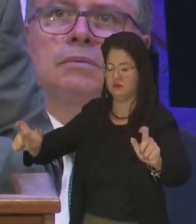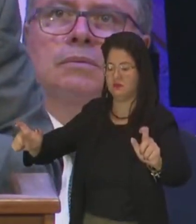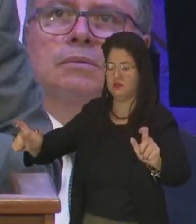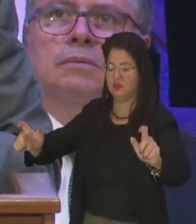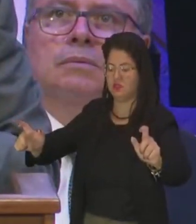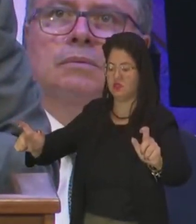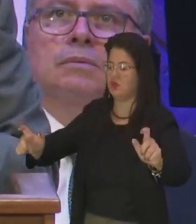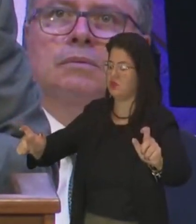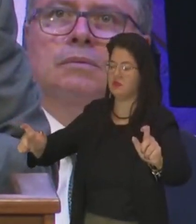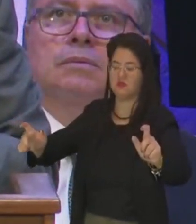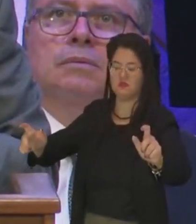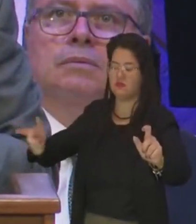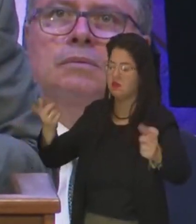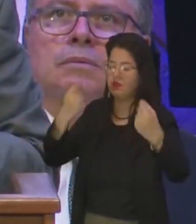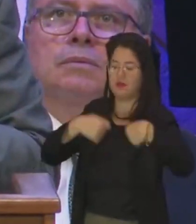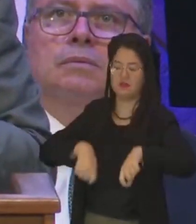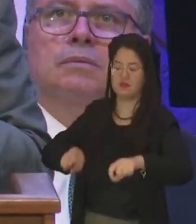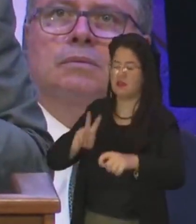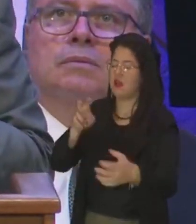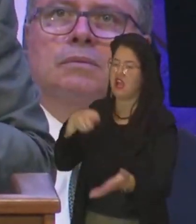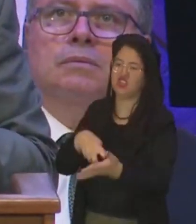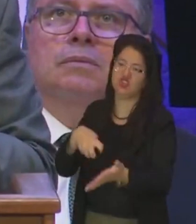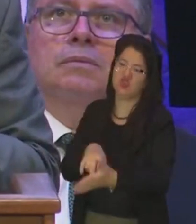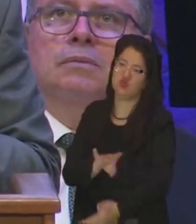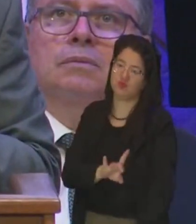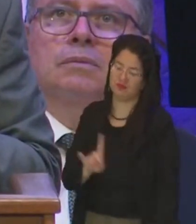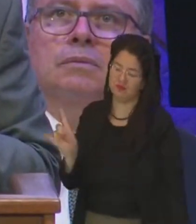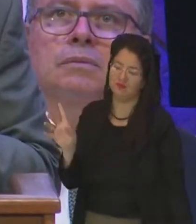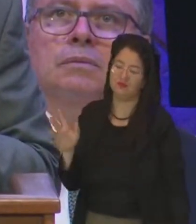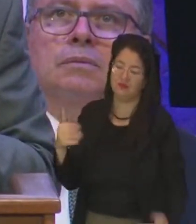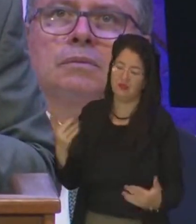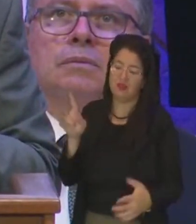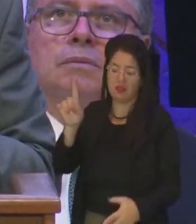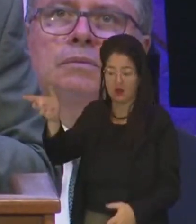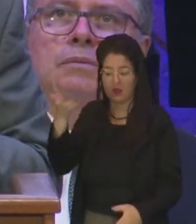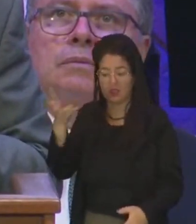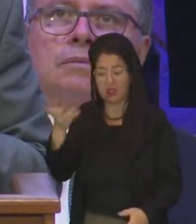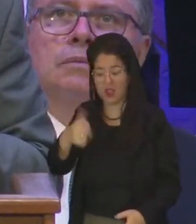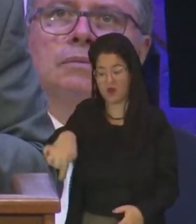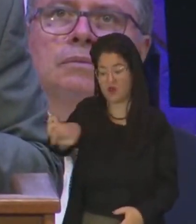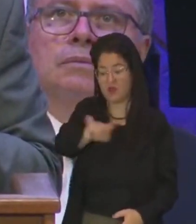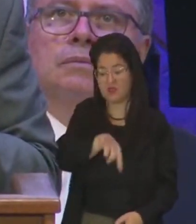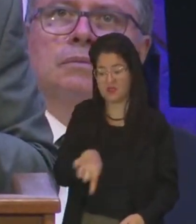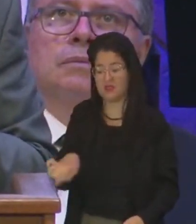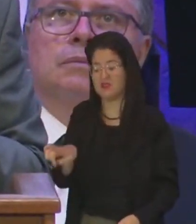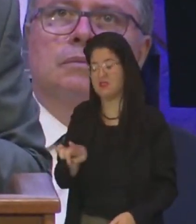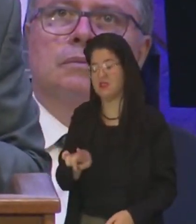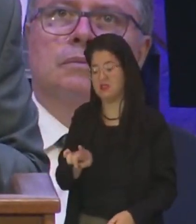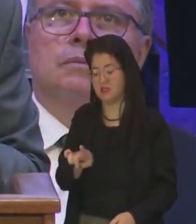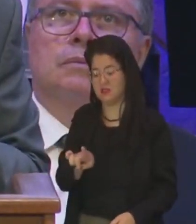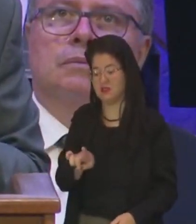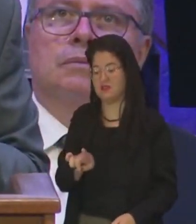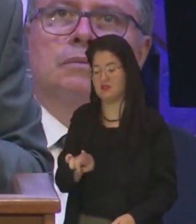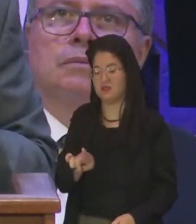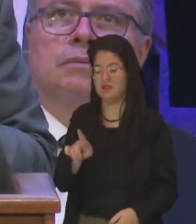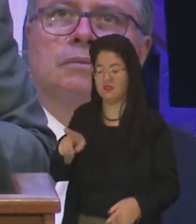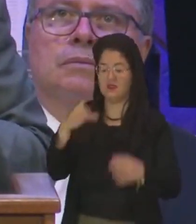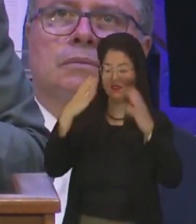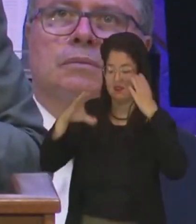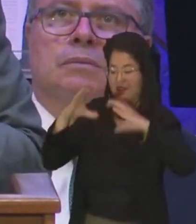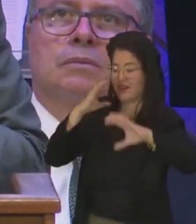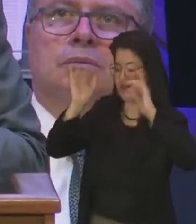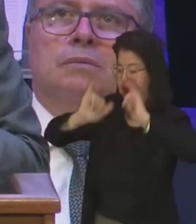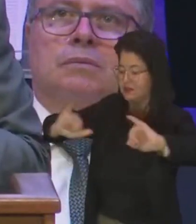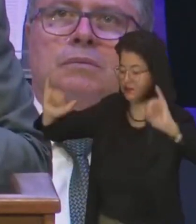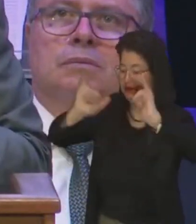de Deus. Deus quer você e eu fazendo parte disso. Então, meu irmão, se você canta, proclame